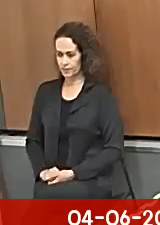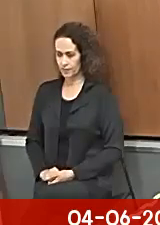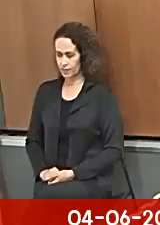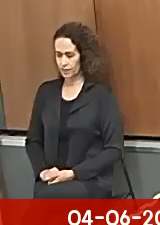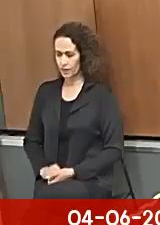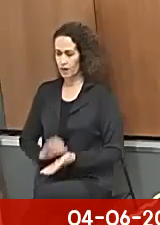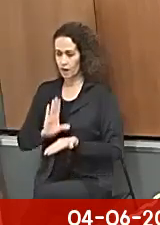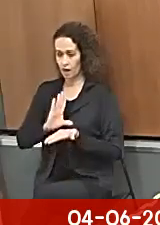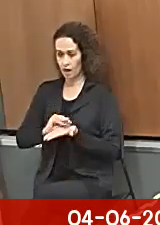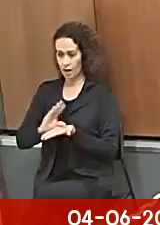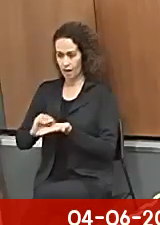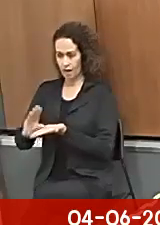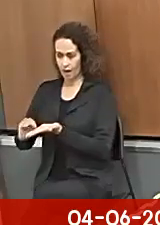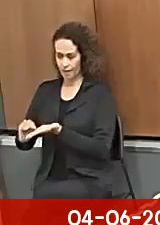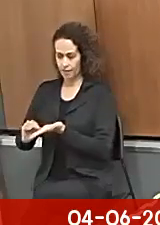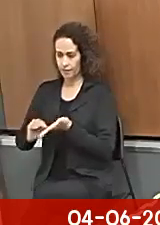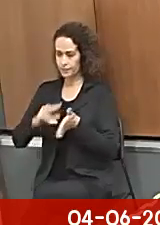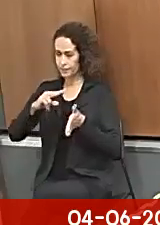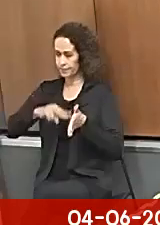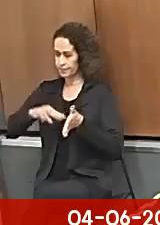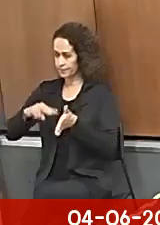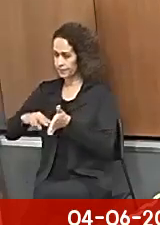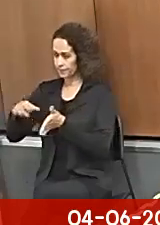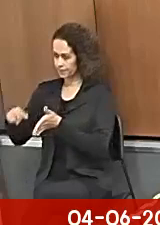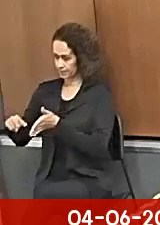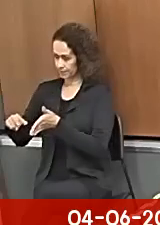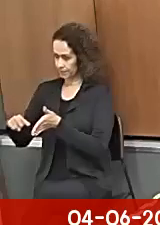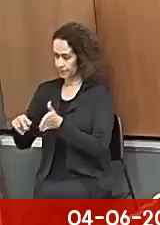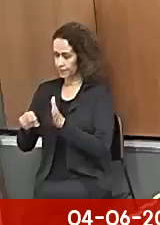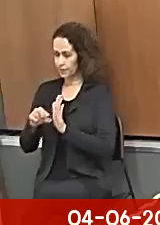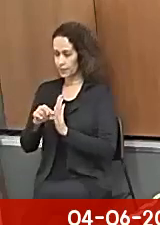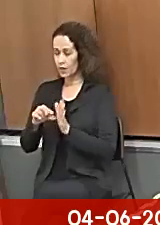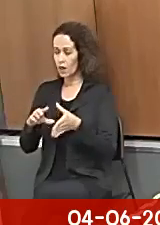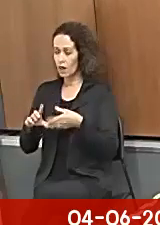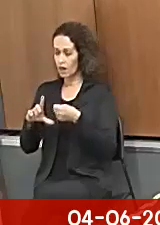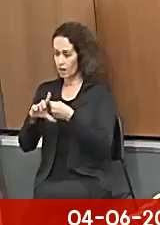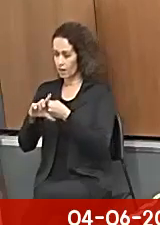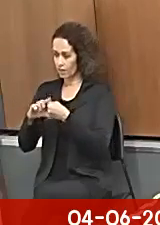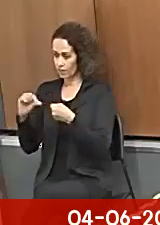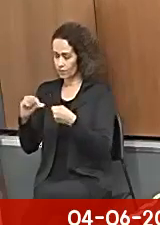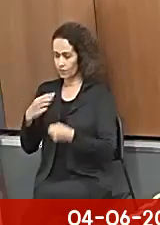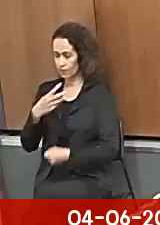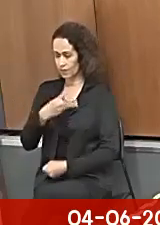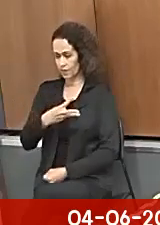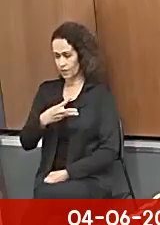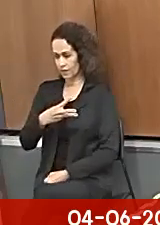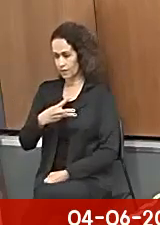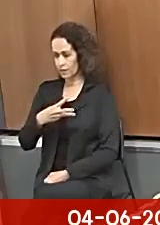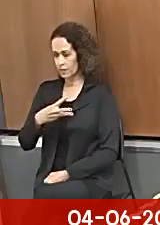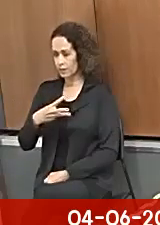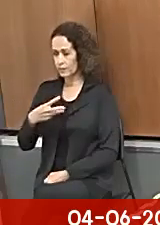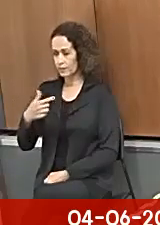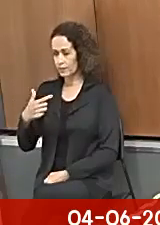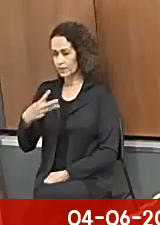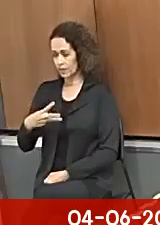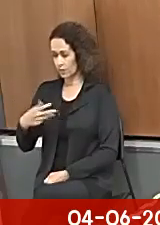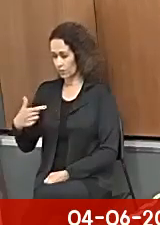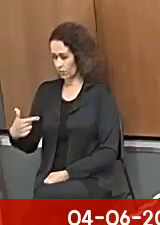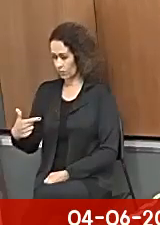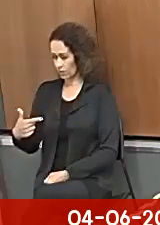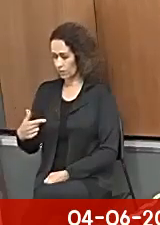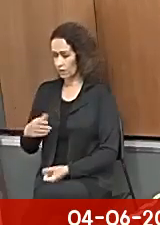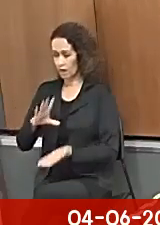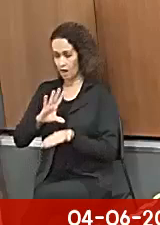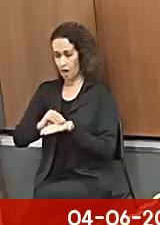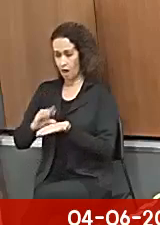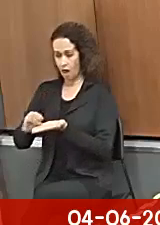Leitura da ata. A presidência, nos termos do parágrafo 1º do artigo 132 do regimento interno, dispensa a leitura da ata da